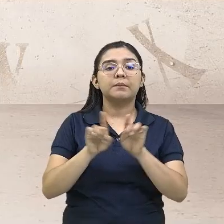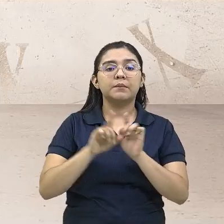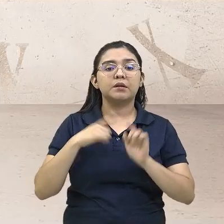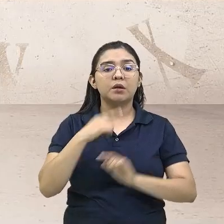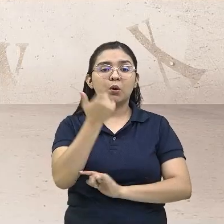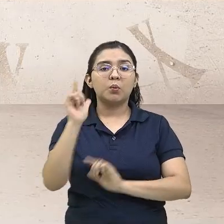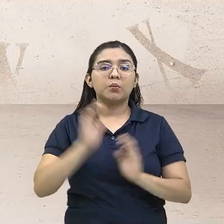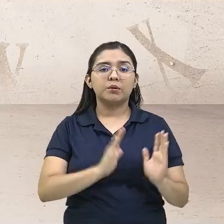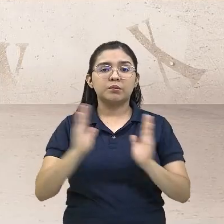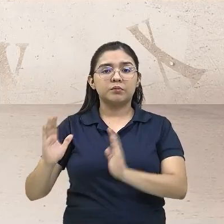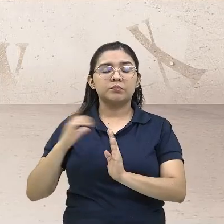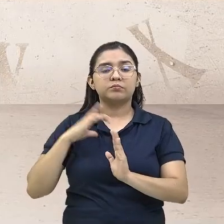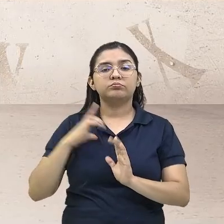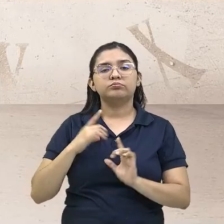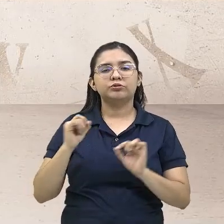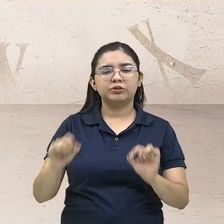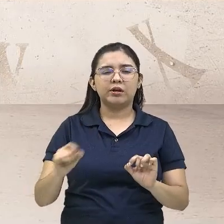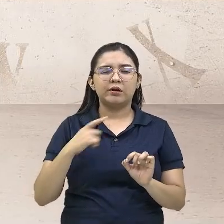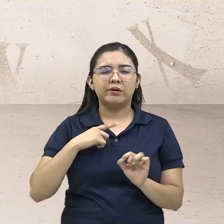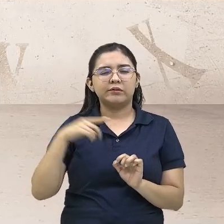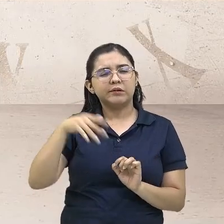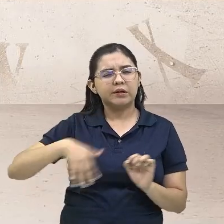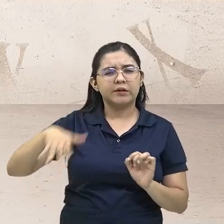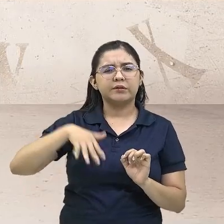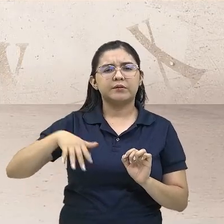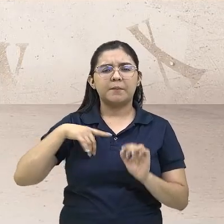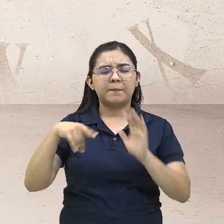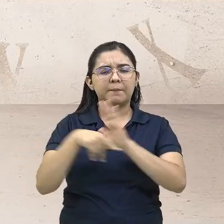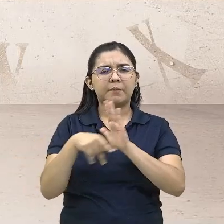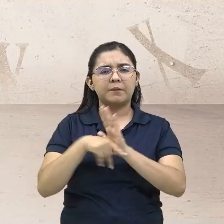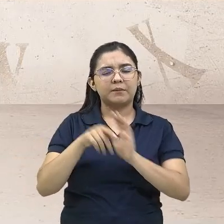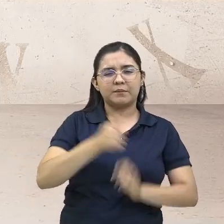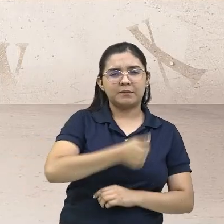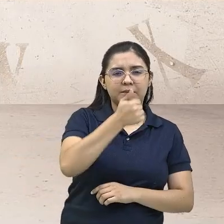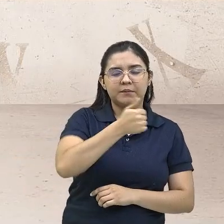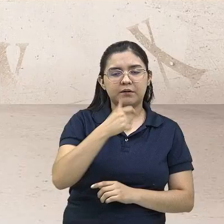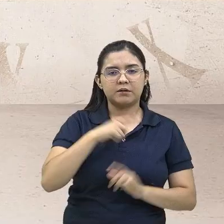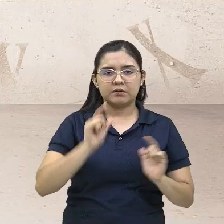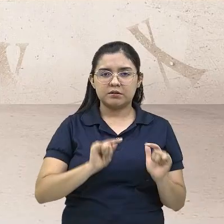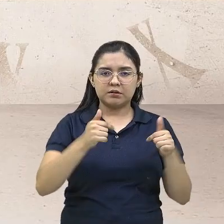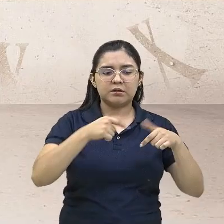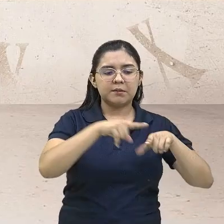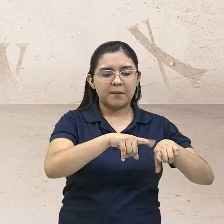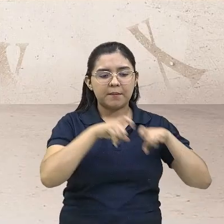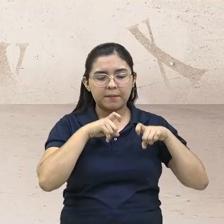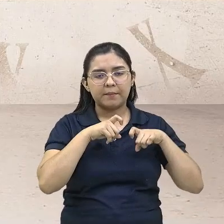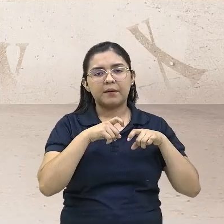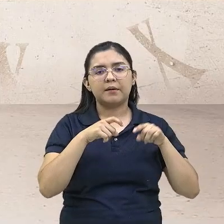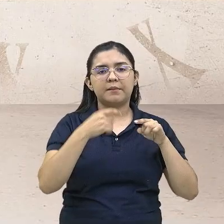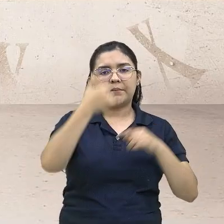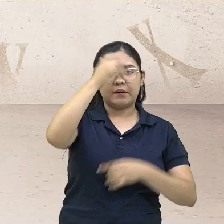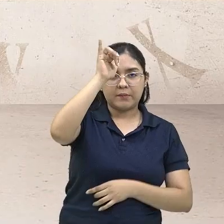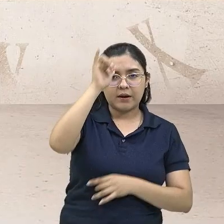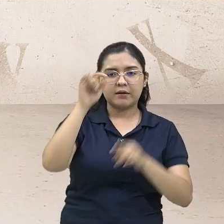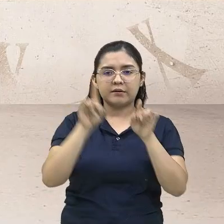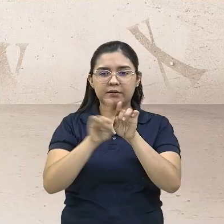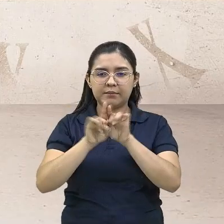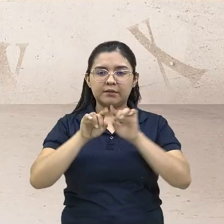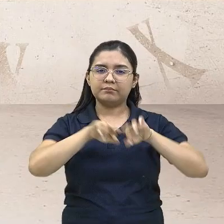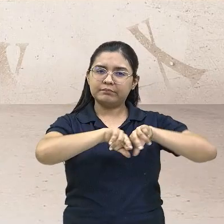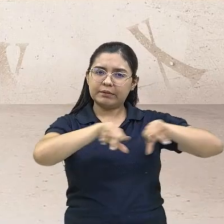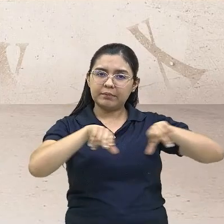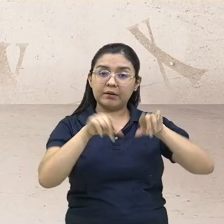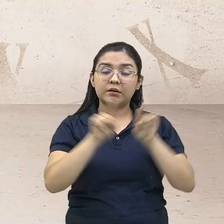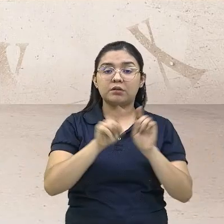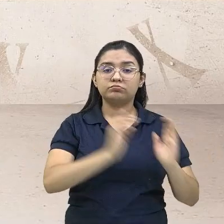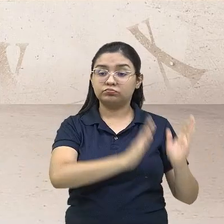outra atividade, né, já saindo ali do setor primário, né, com as atividades do extrativismo, pecuária, agropecuária. E